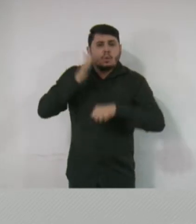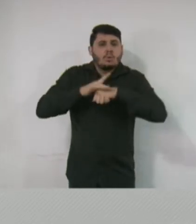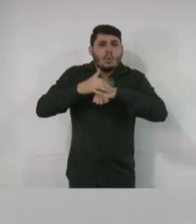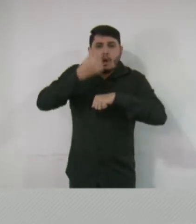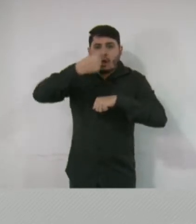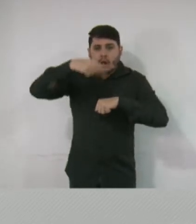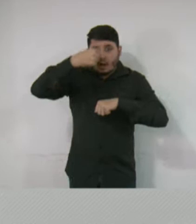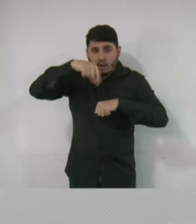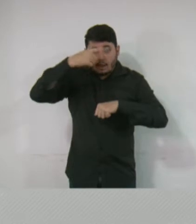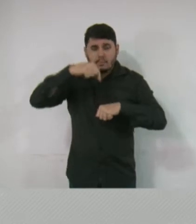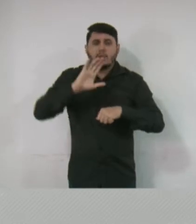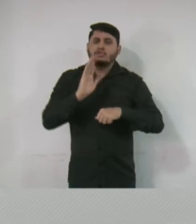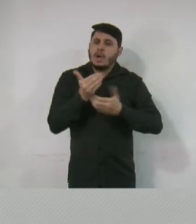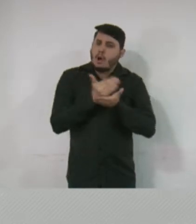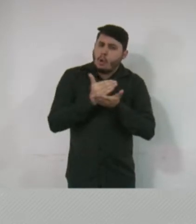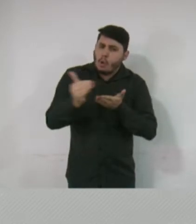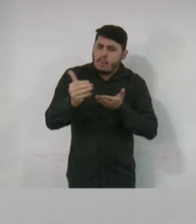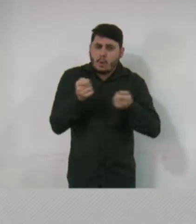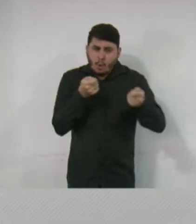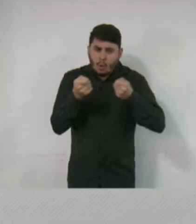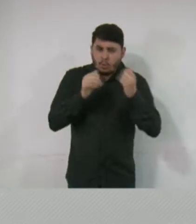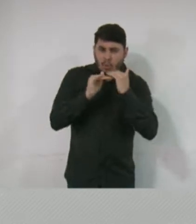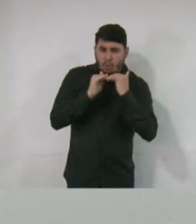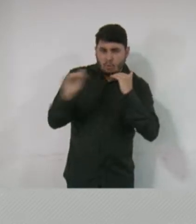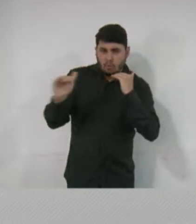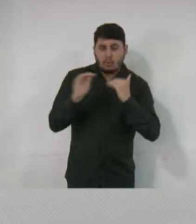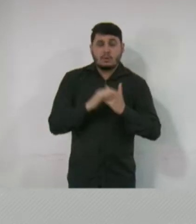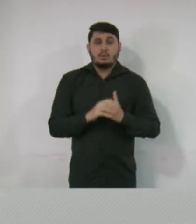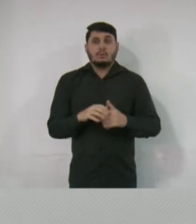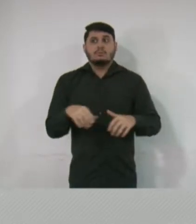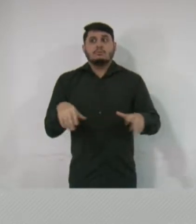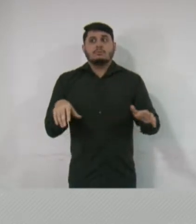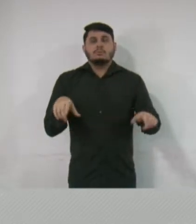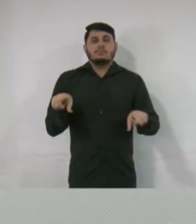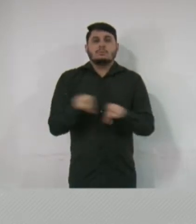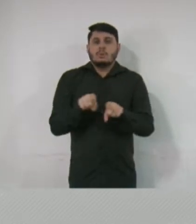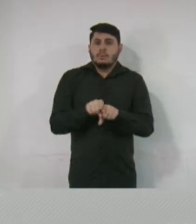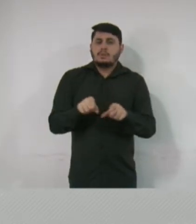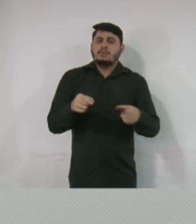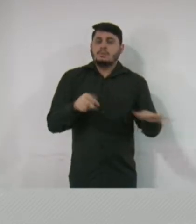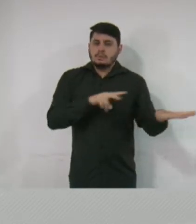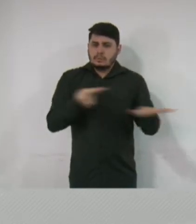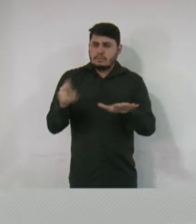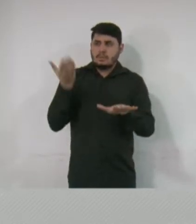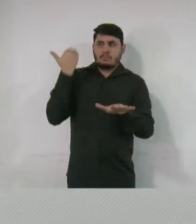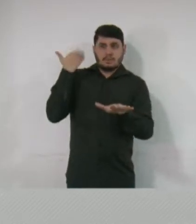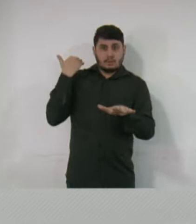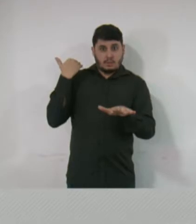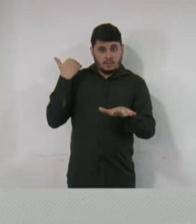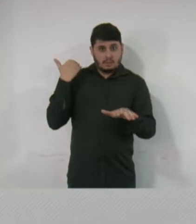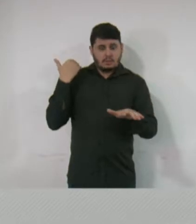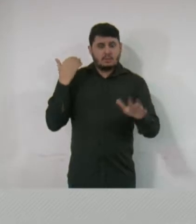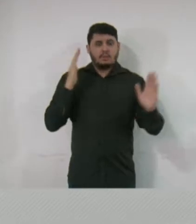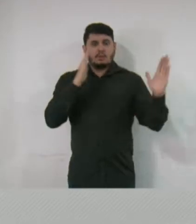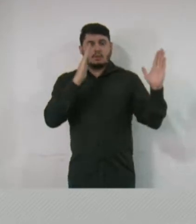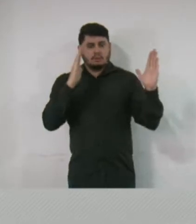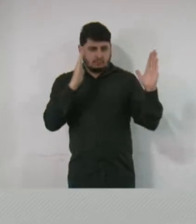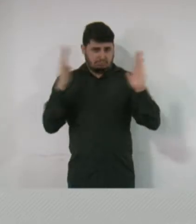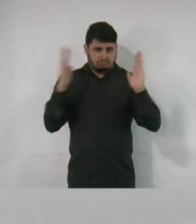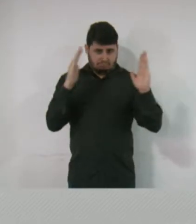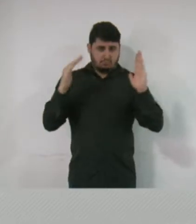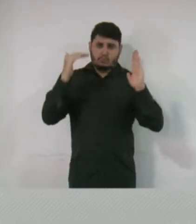estabilizado. A gente teve uma pequena redução também da semana passada, semana 29 para a semana 28. Lembrando que estamos no momento do